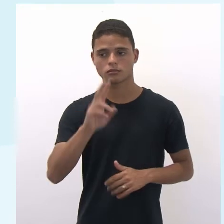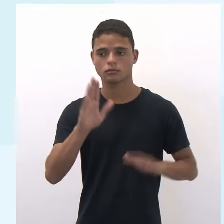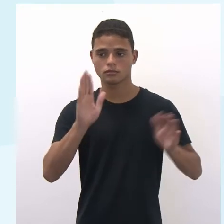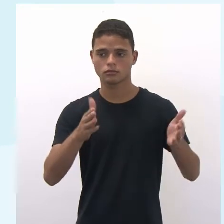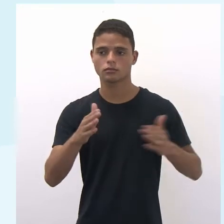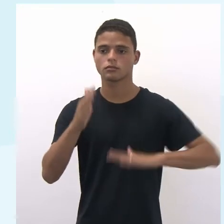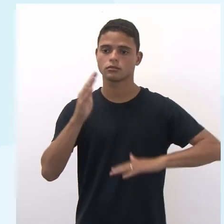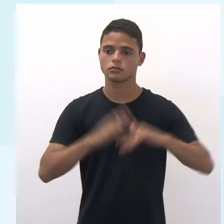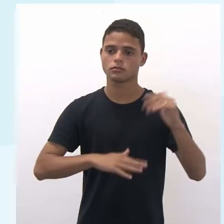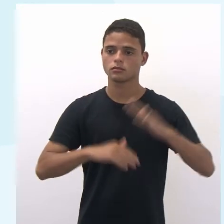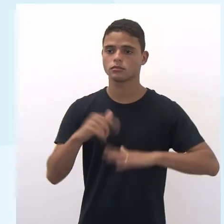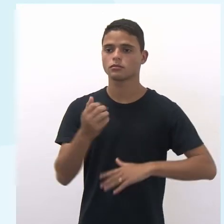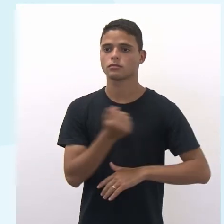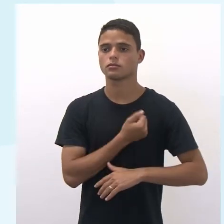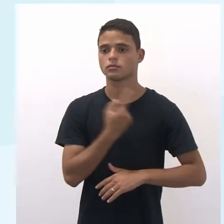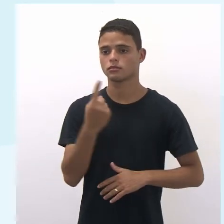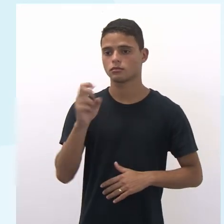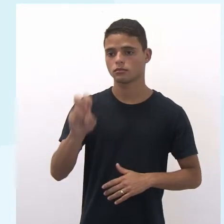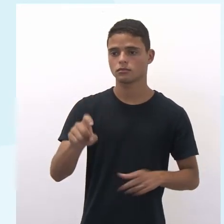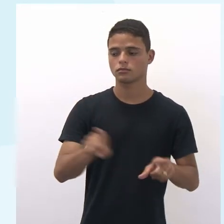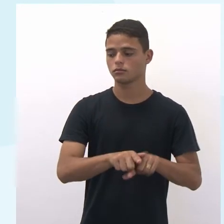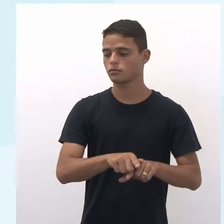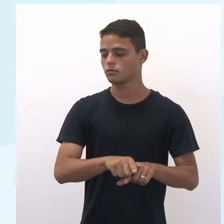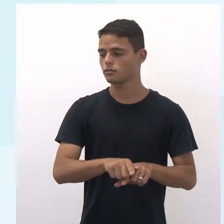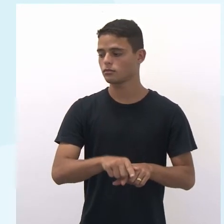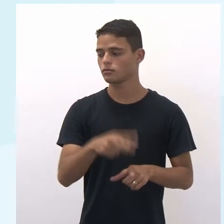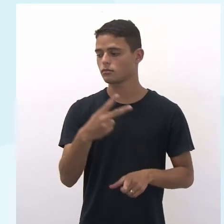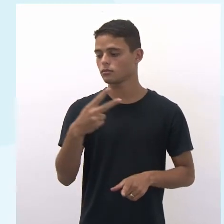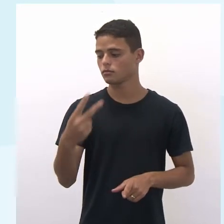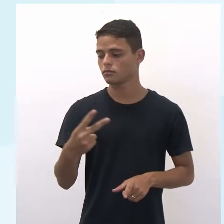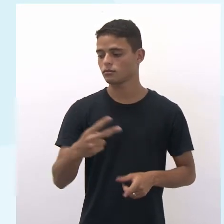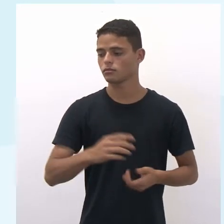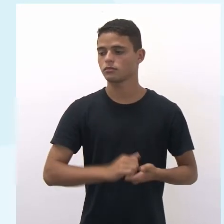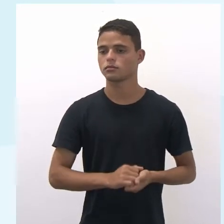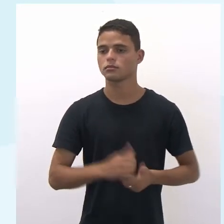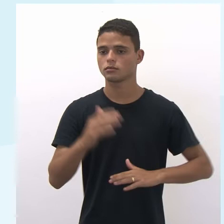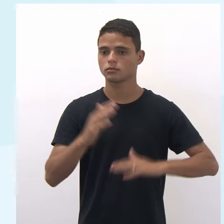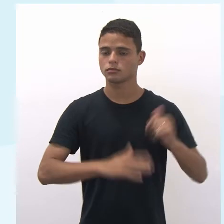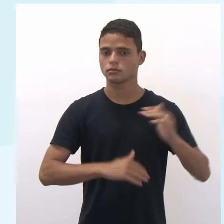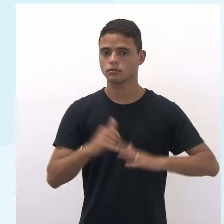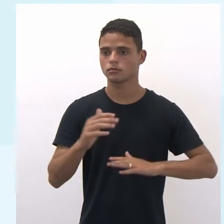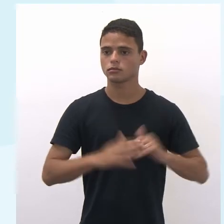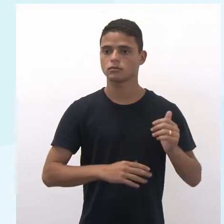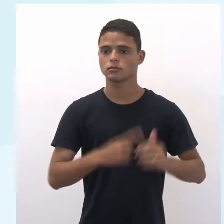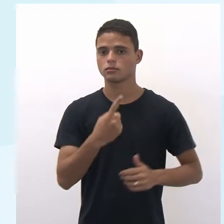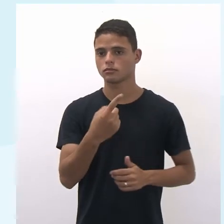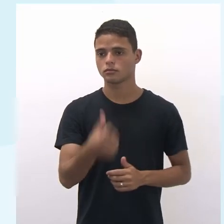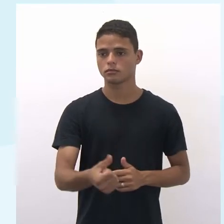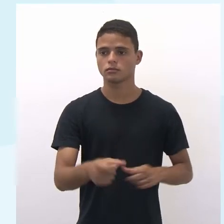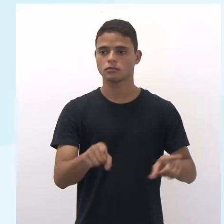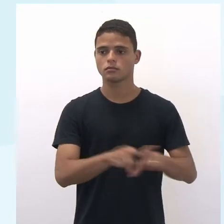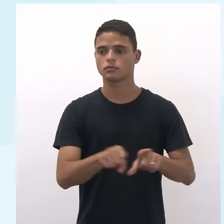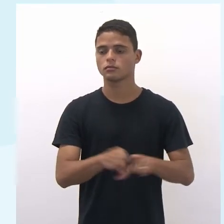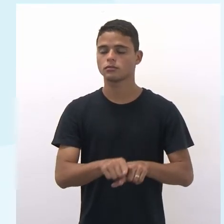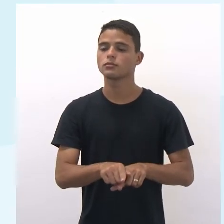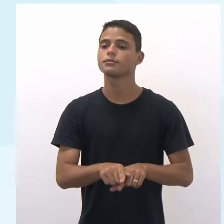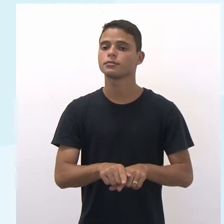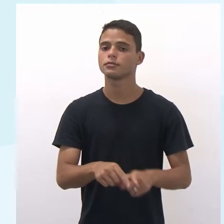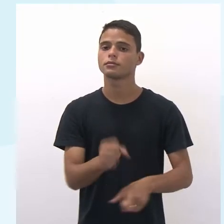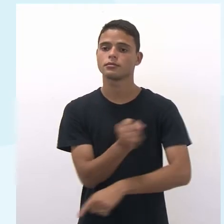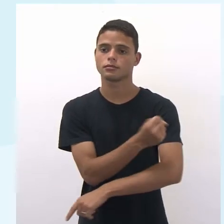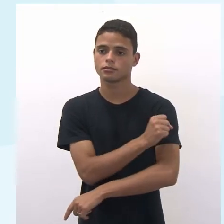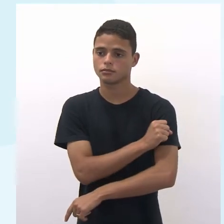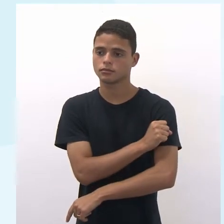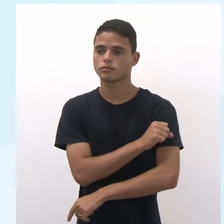habilidade 15, habilidade 22 e ainda a habilidade 16, embora é o 8º e 9º ano,